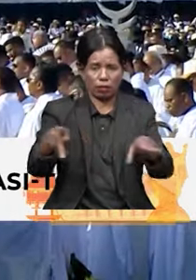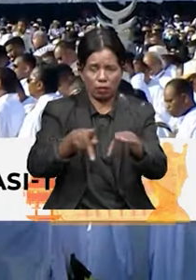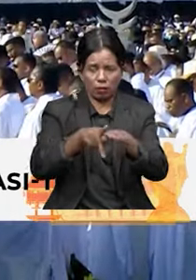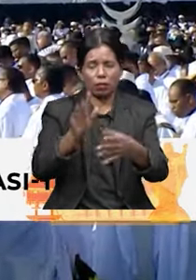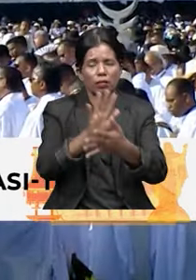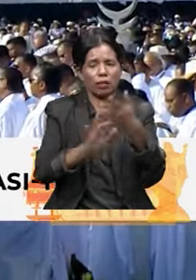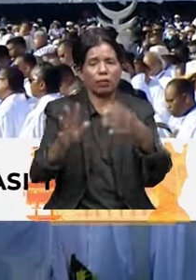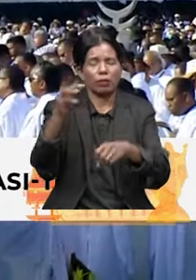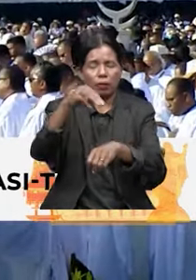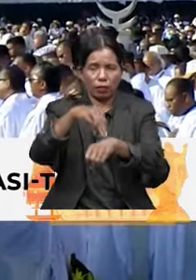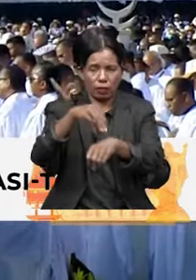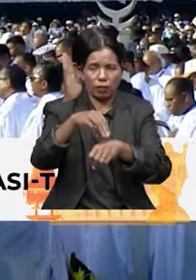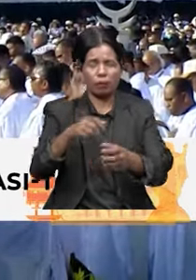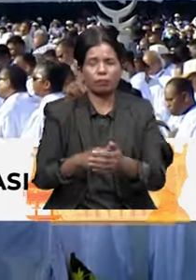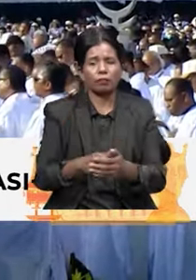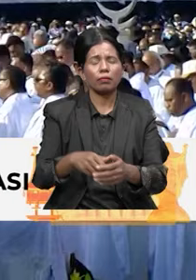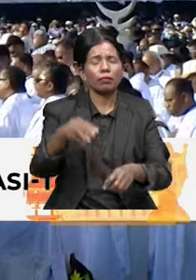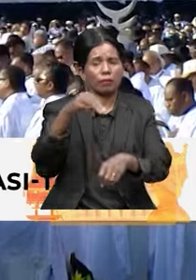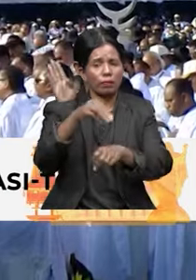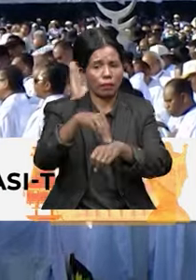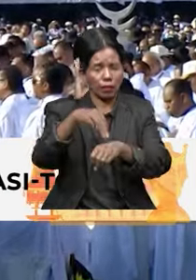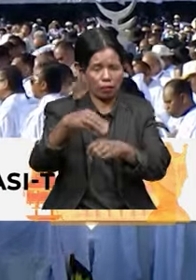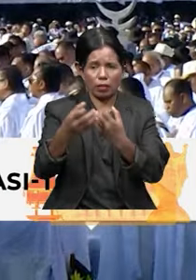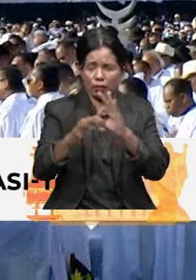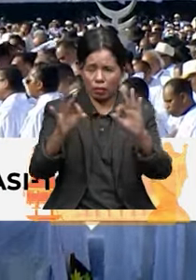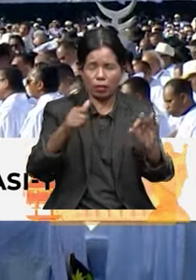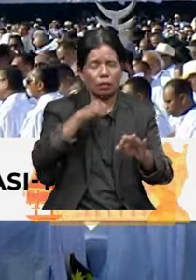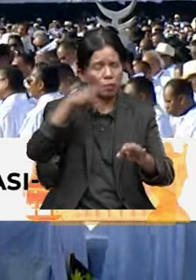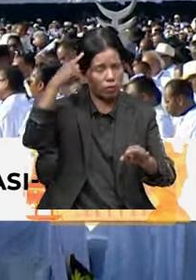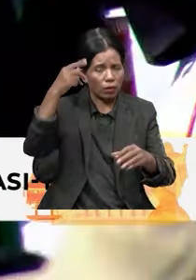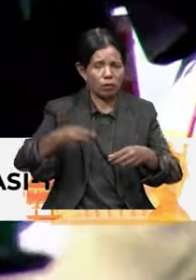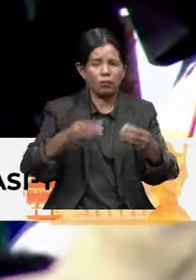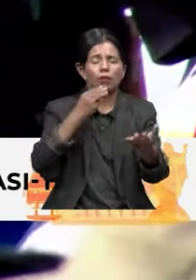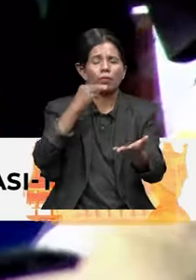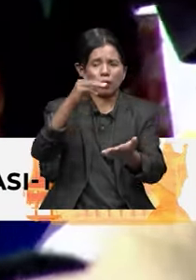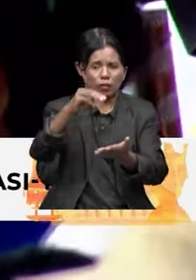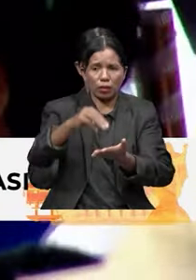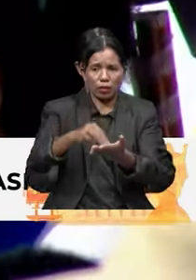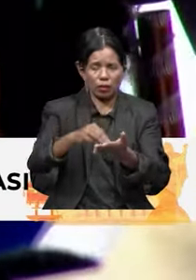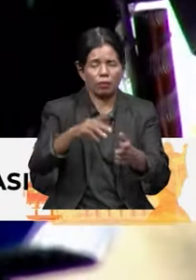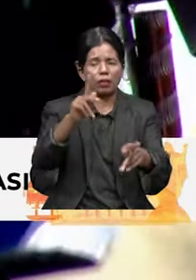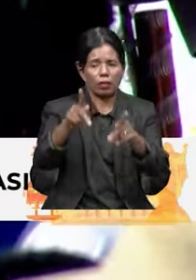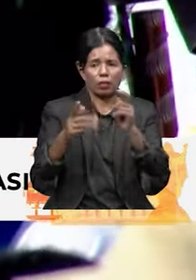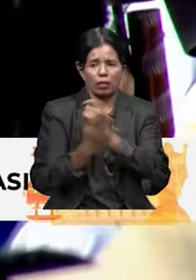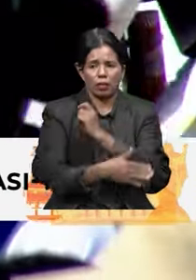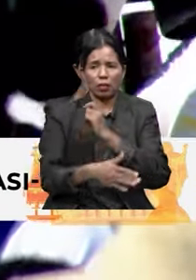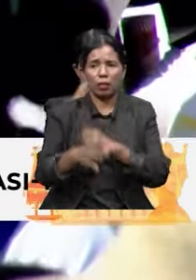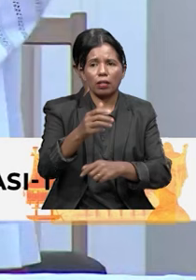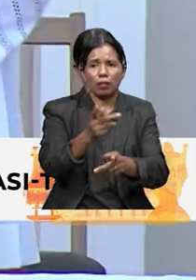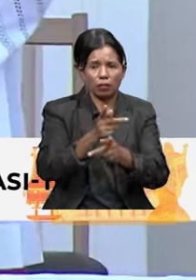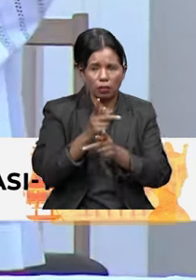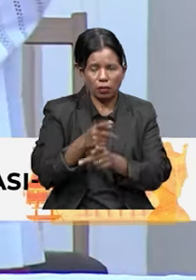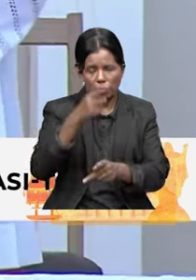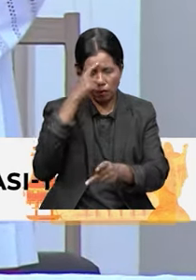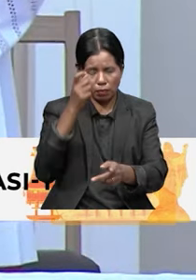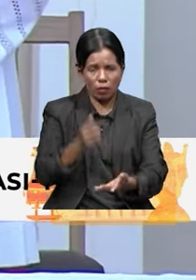da Santa Missa. A foi um presídio de Santa Missa, Papa Francisco, foi mensagem, muro para o povo na nação, a tu cuidado, tau